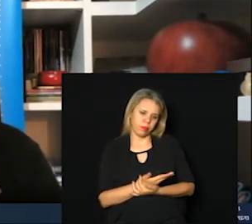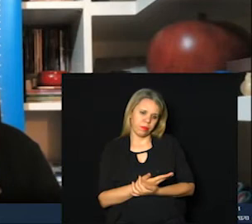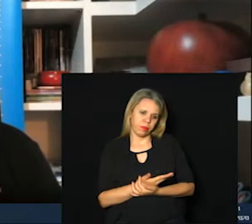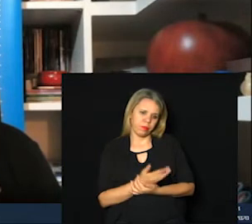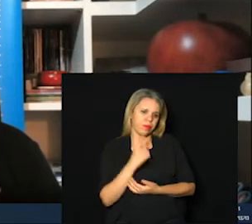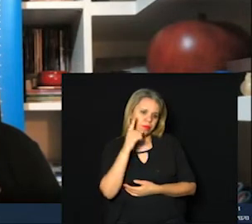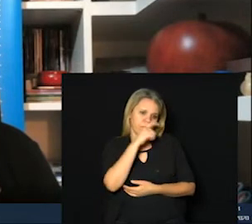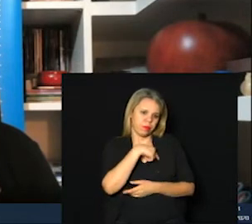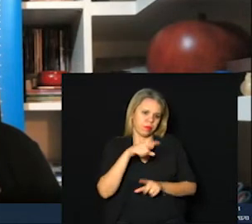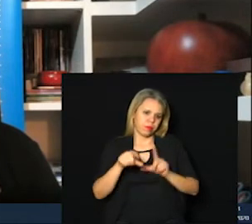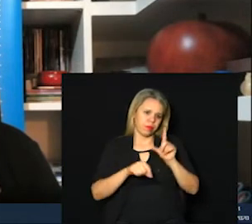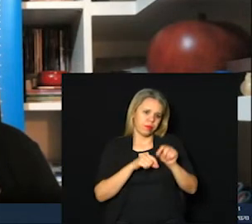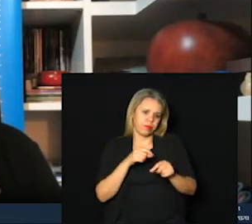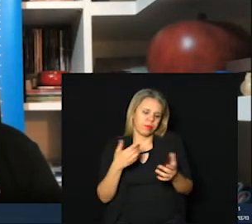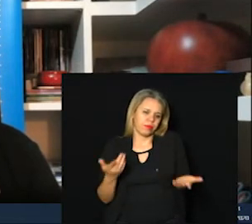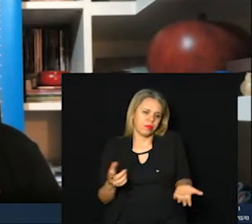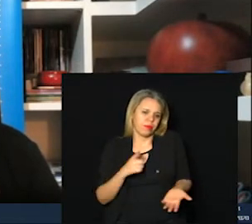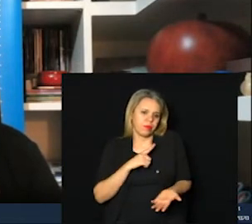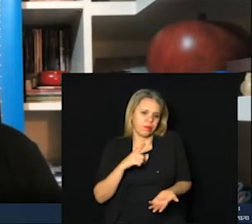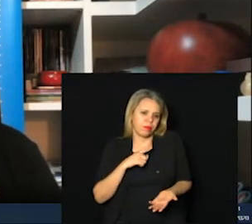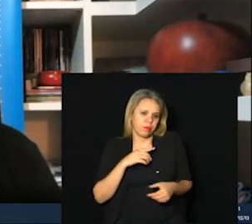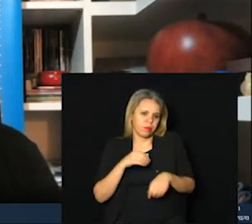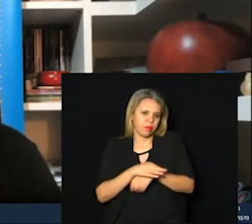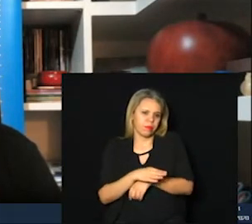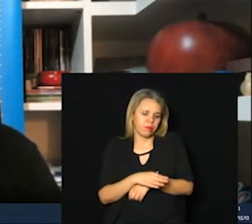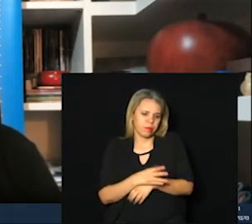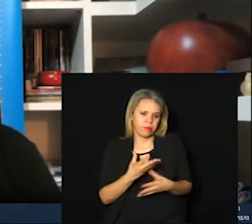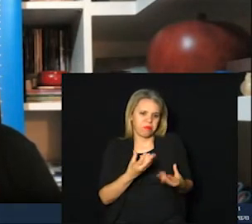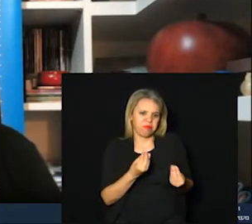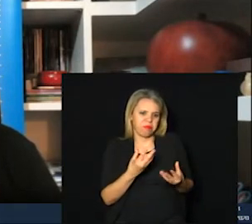difícil escolher, viu? Eu tinha aqui trocentas,